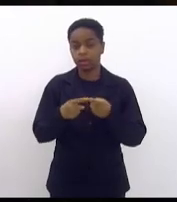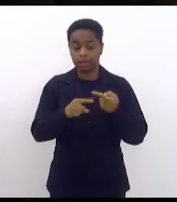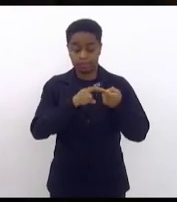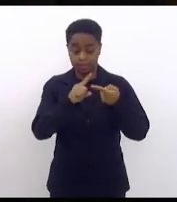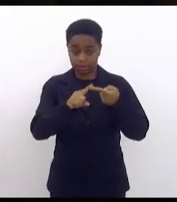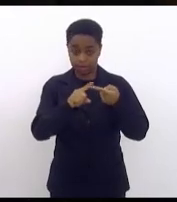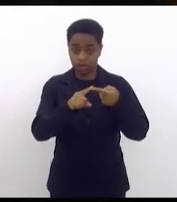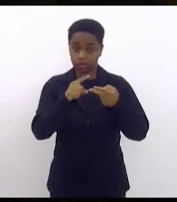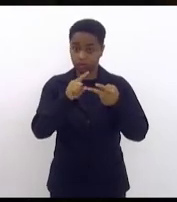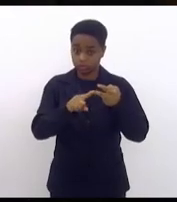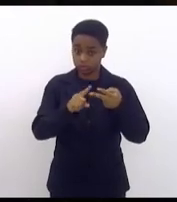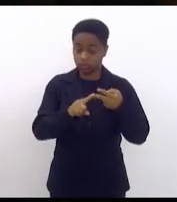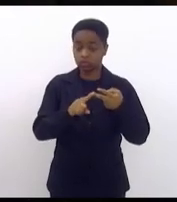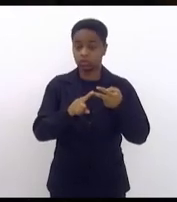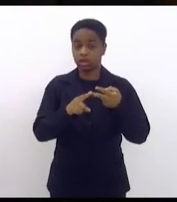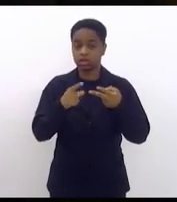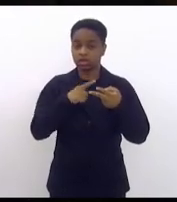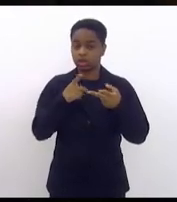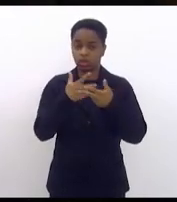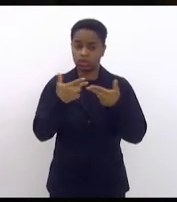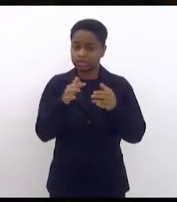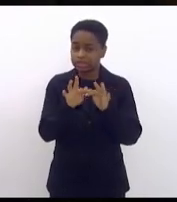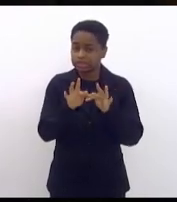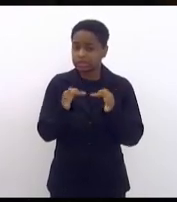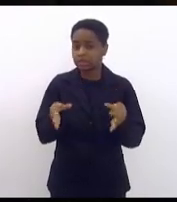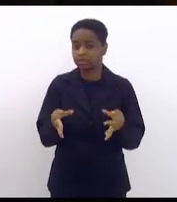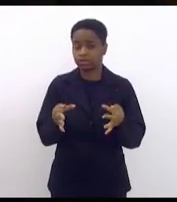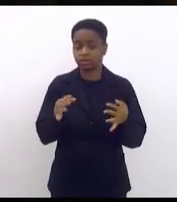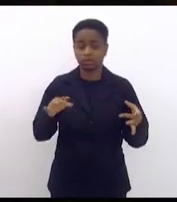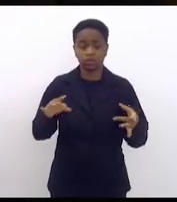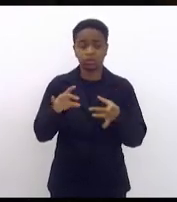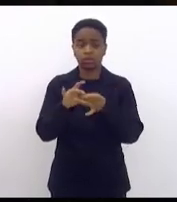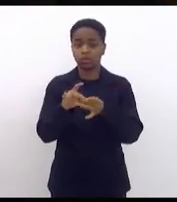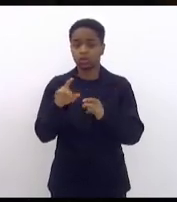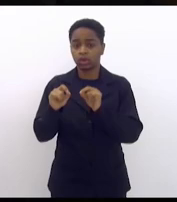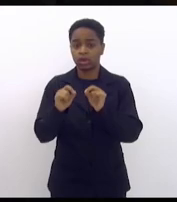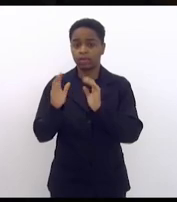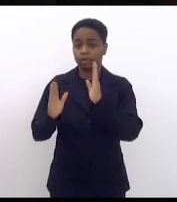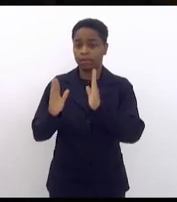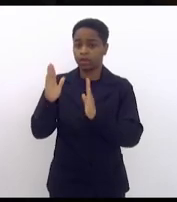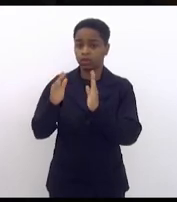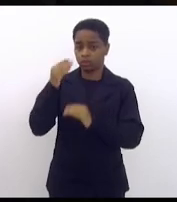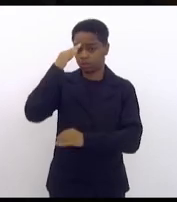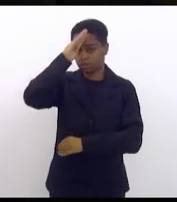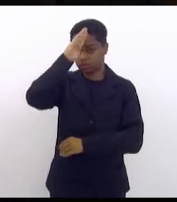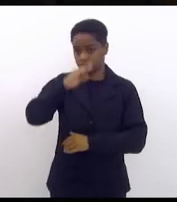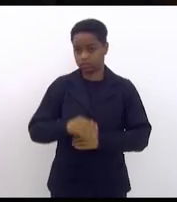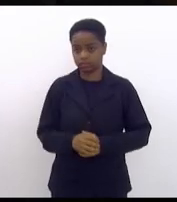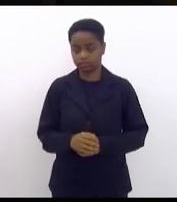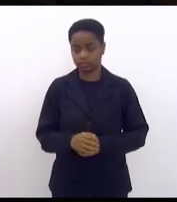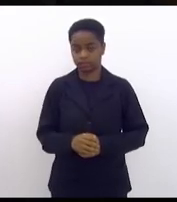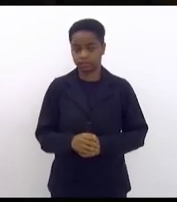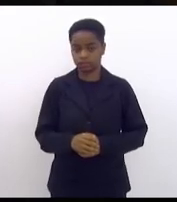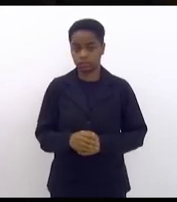por duas questões bem objetivas que estão diretamente ligadas ao governo Bolsonaro. Como é que